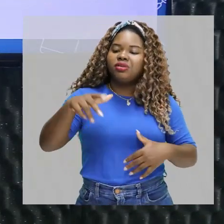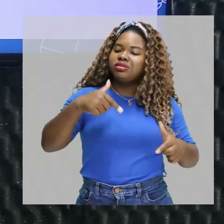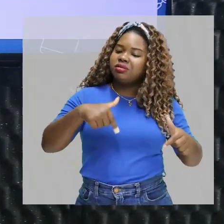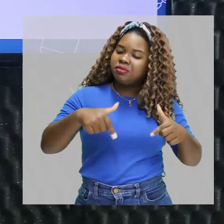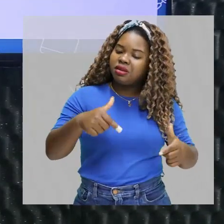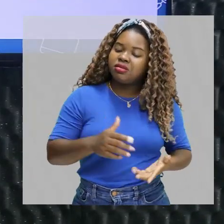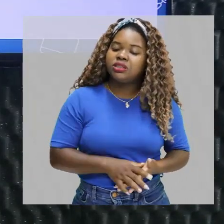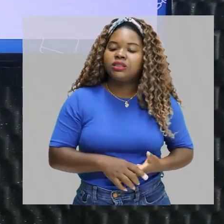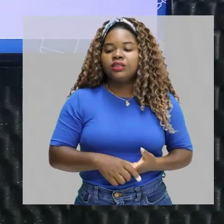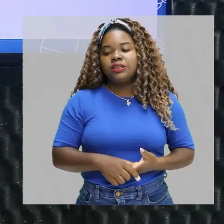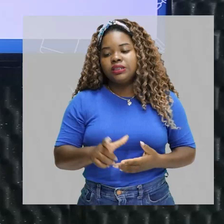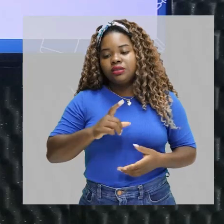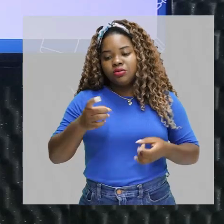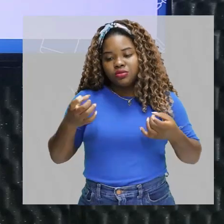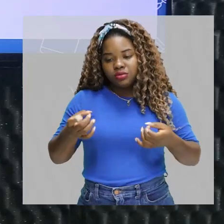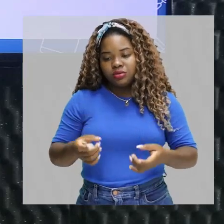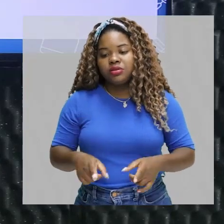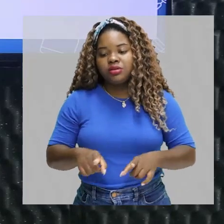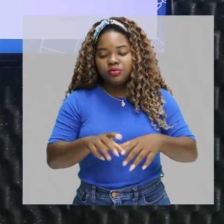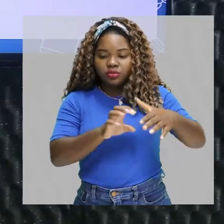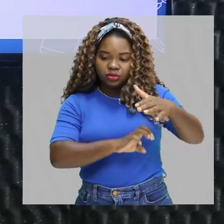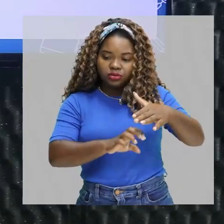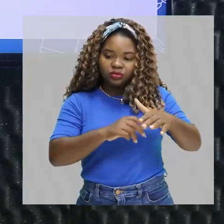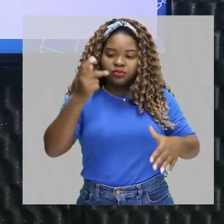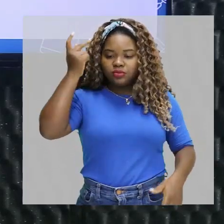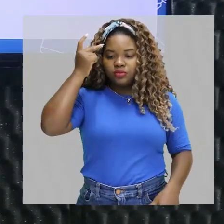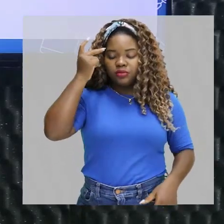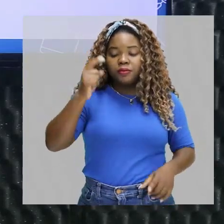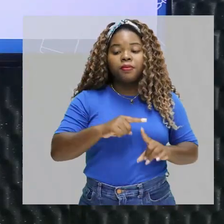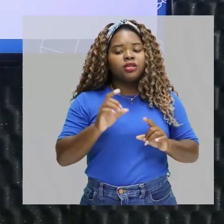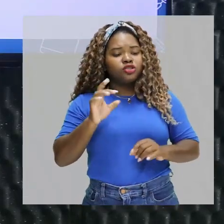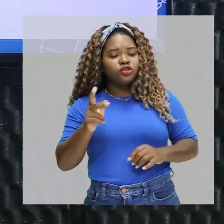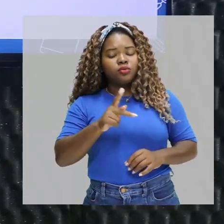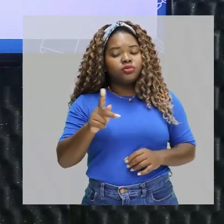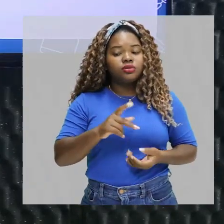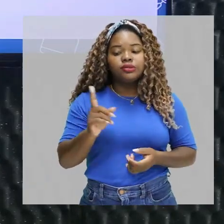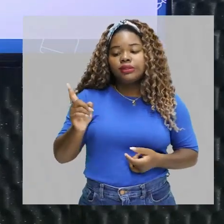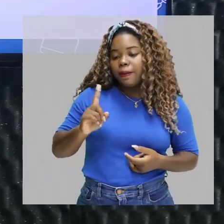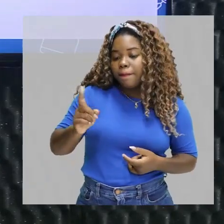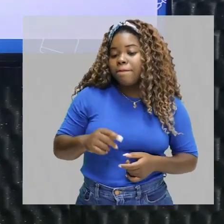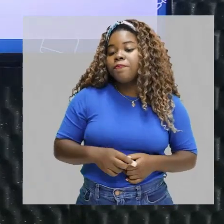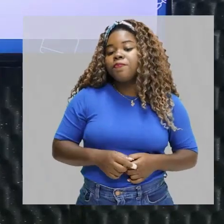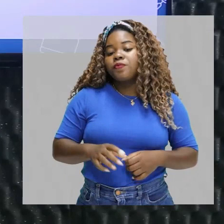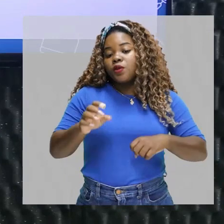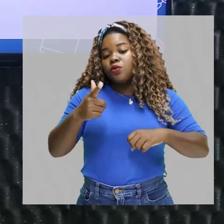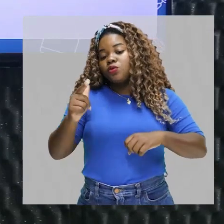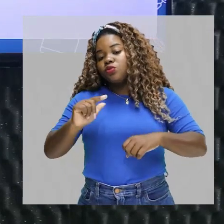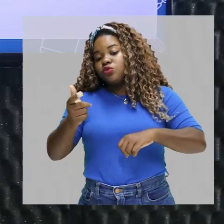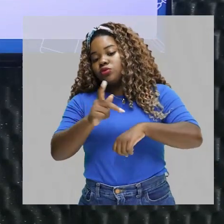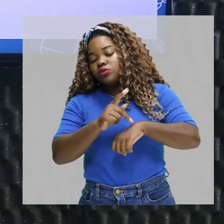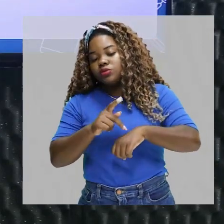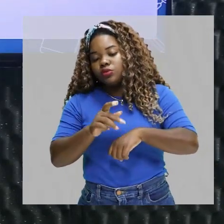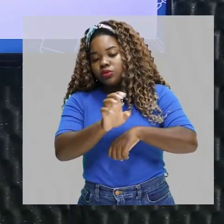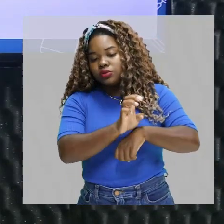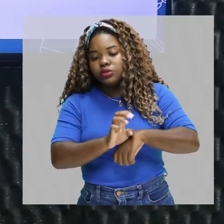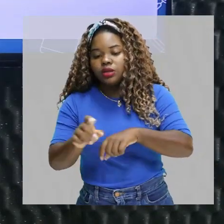destaque para as atividades comerciais e empresar do Estado de São Paulo mas só isso Marcos não os estados também por exemplo do Rio